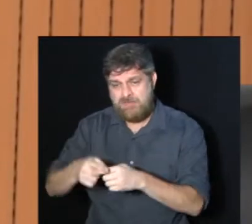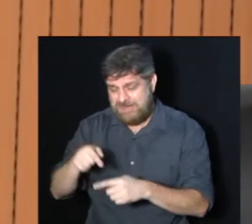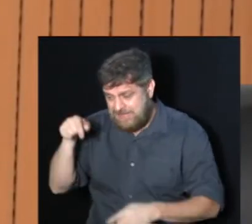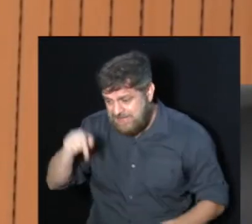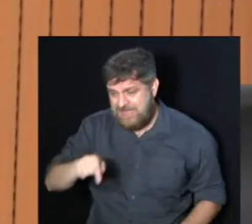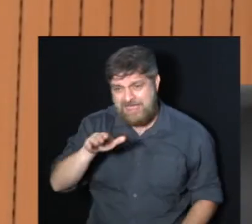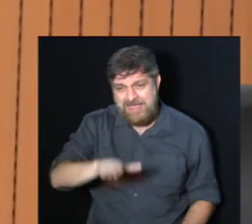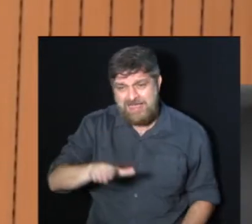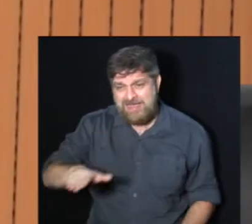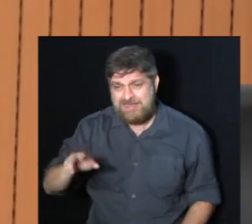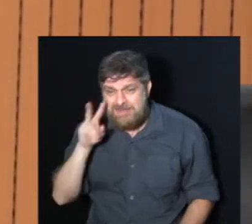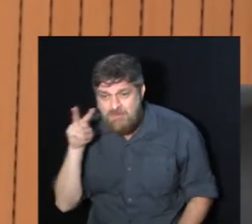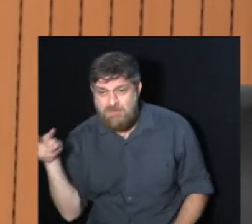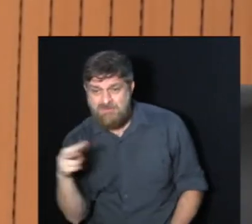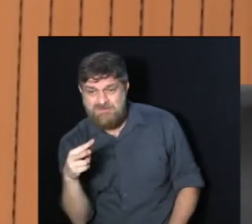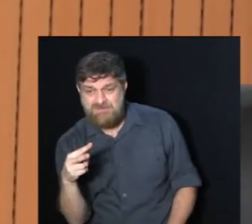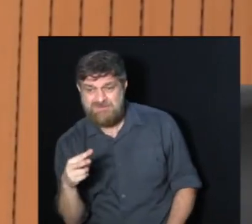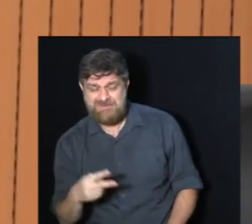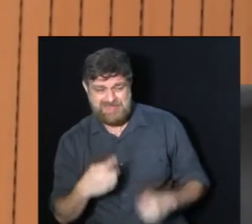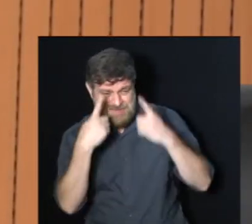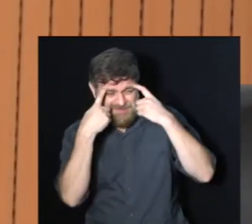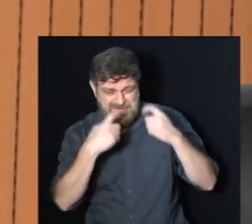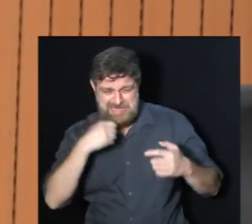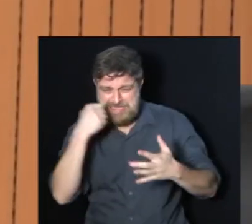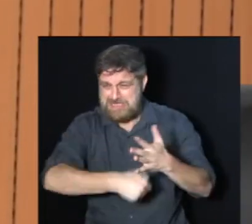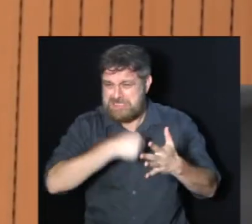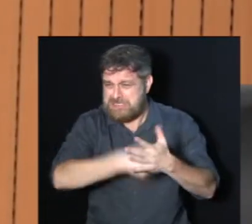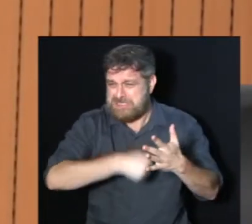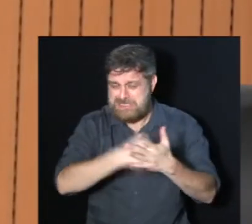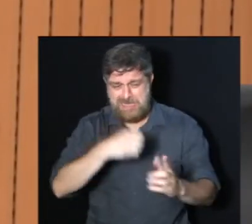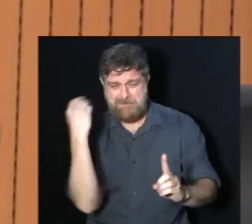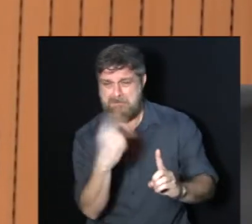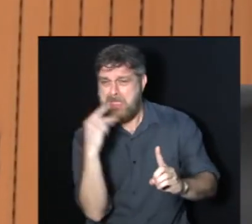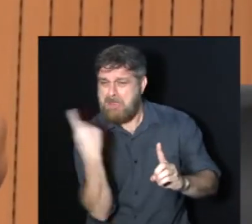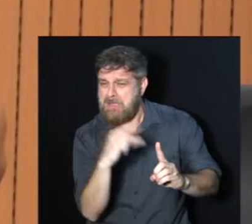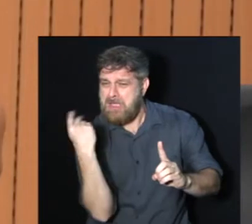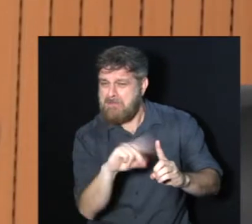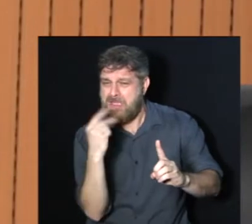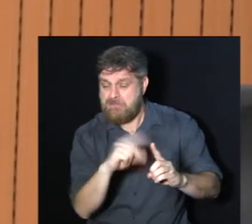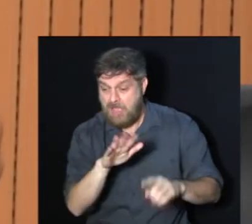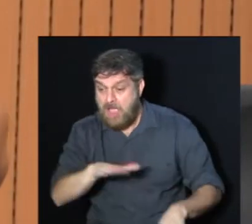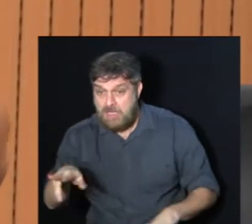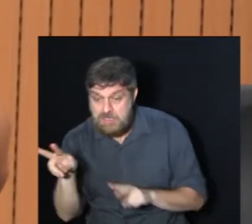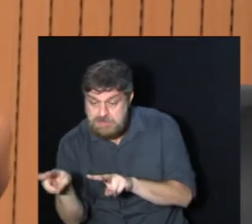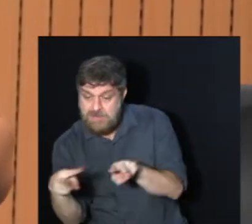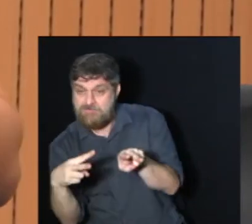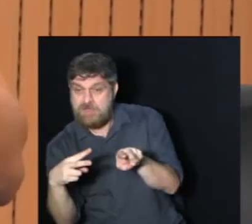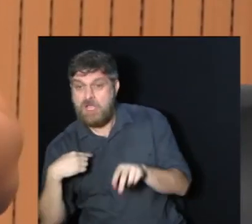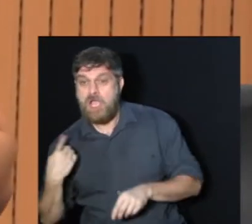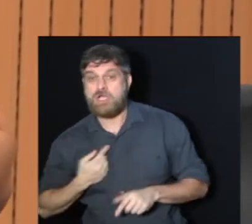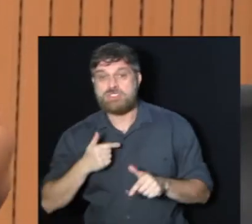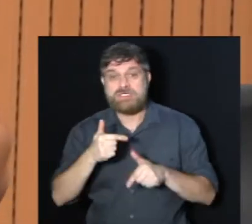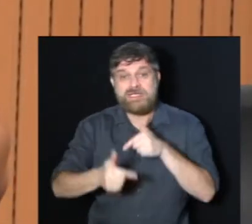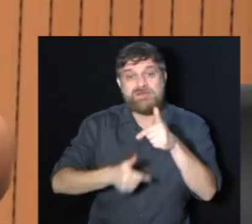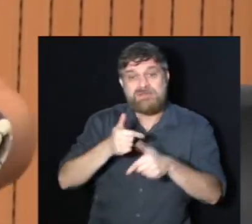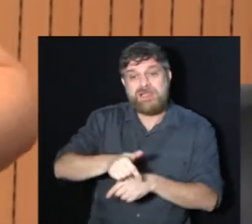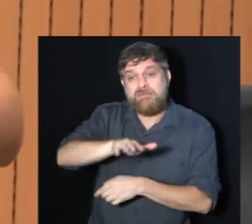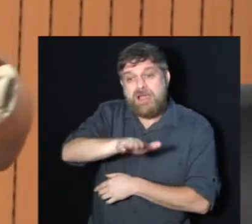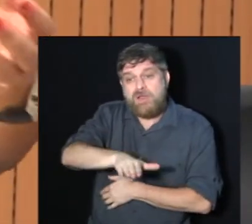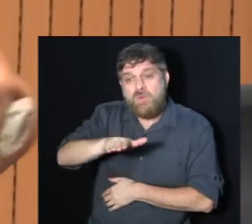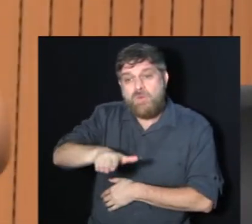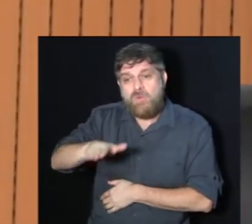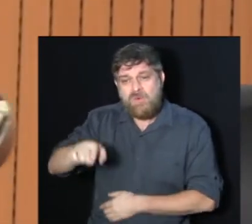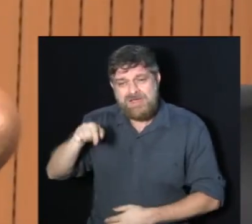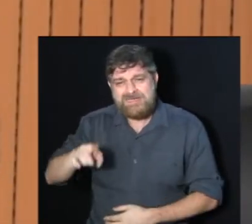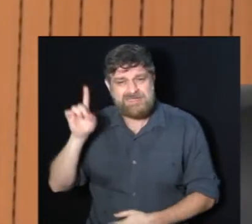crianças estão vendo violência. E, gente, pasmem, nós temos um trabalho com crianças, né, que